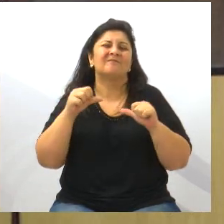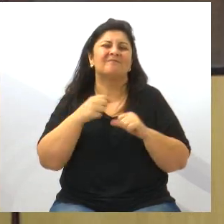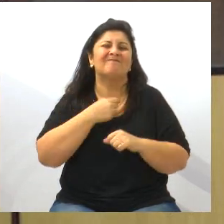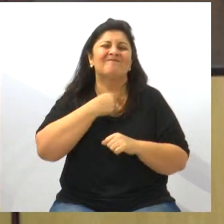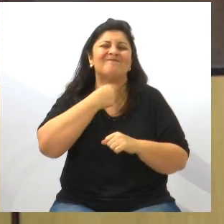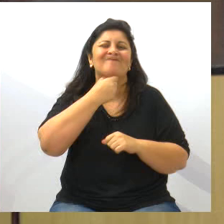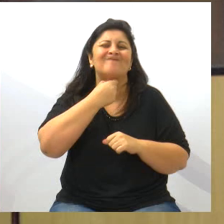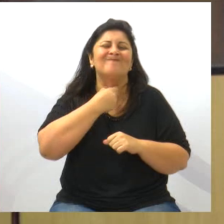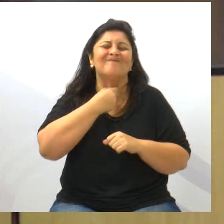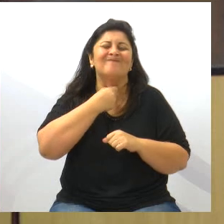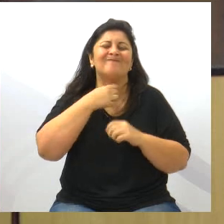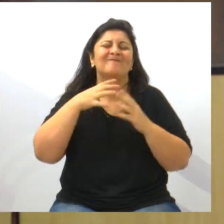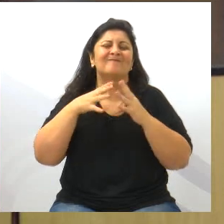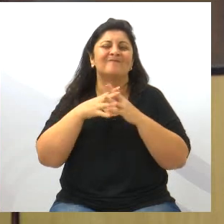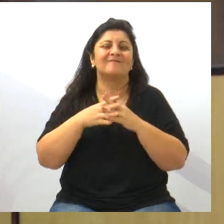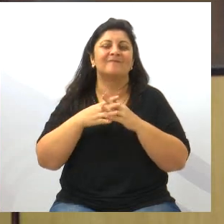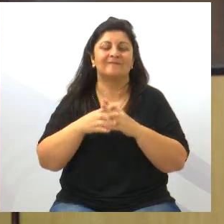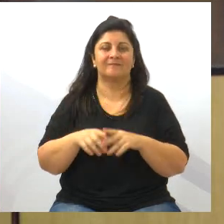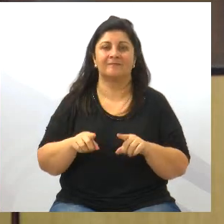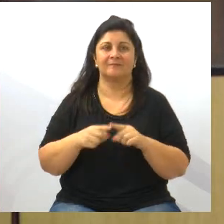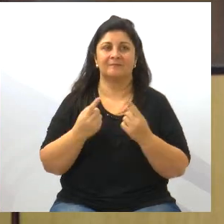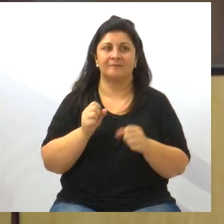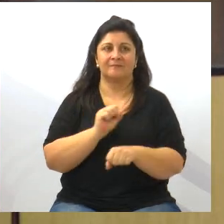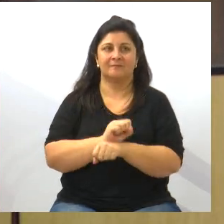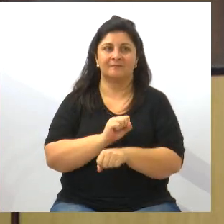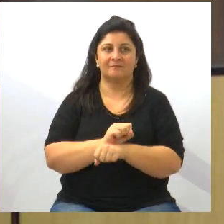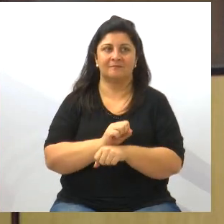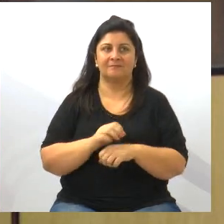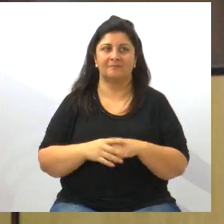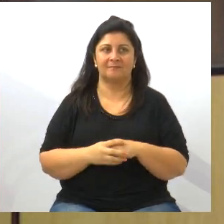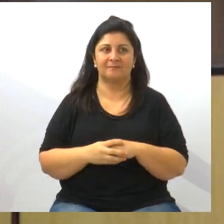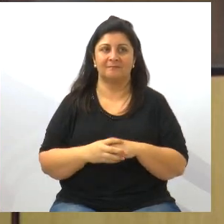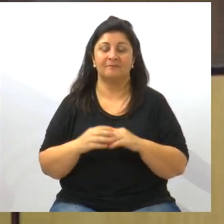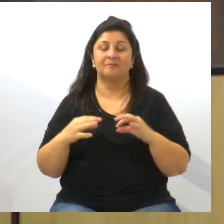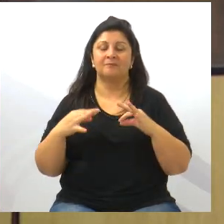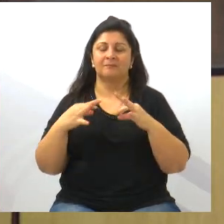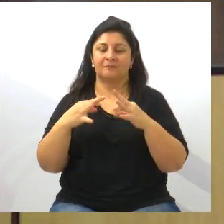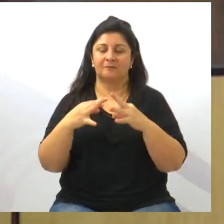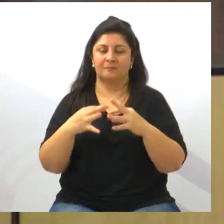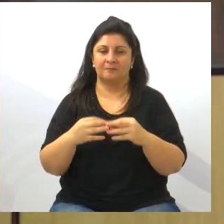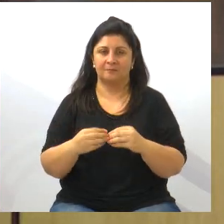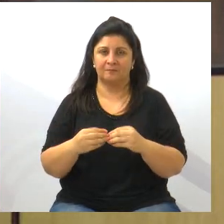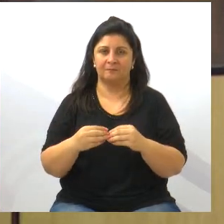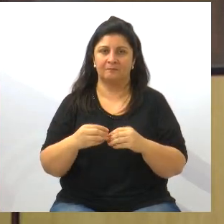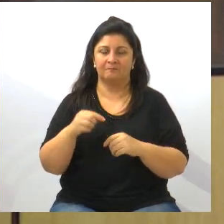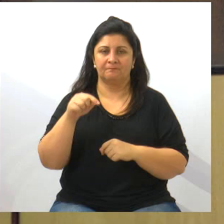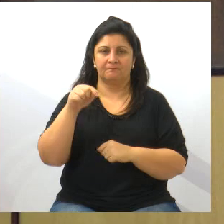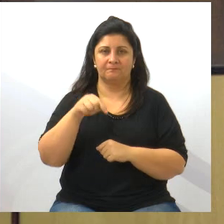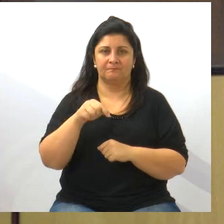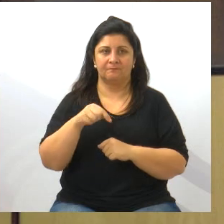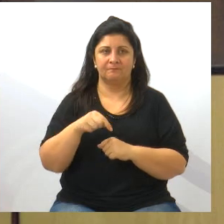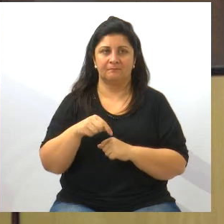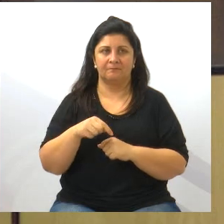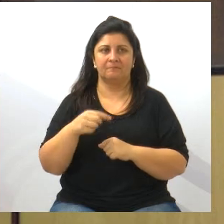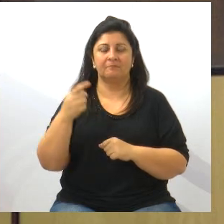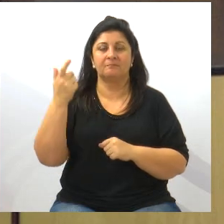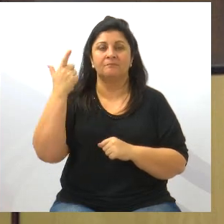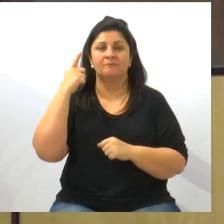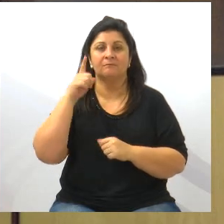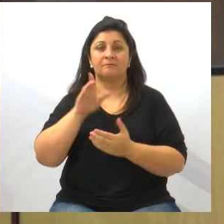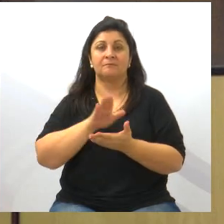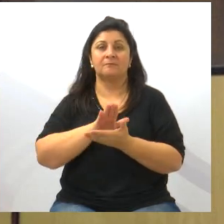boa, mas espero que todos estejam aqui, possam sair